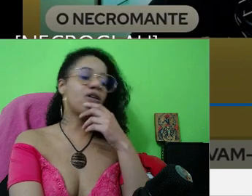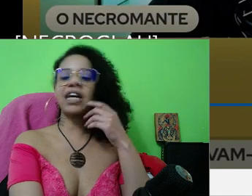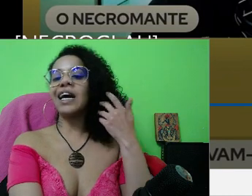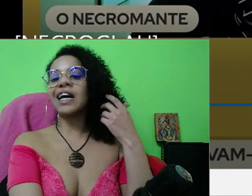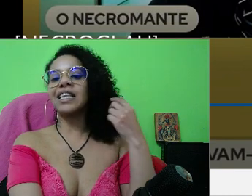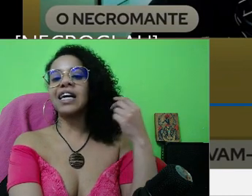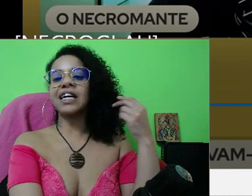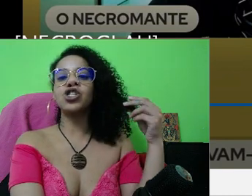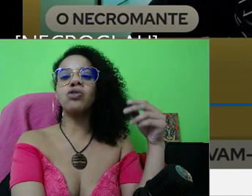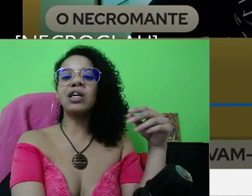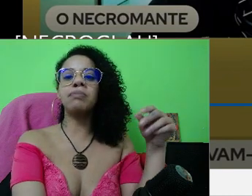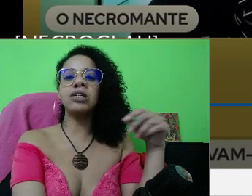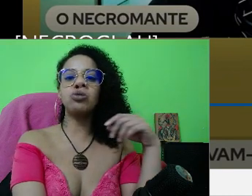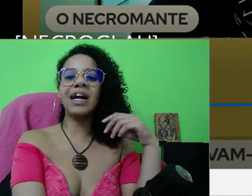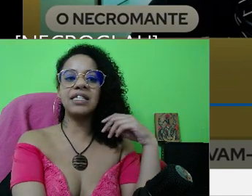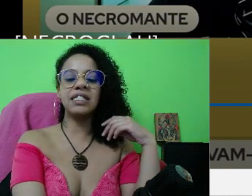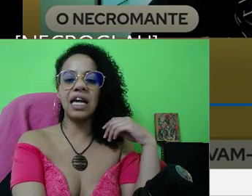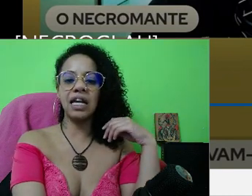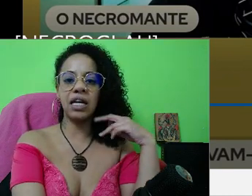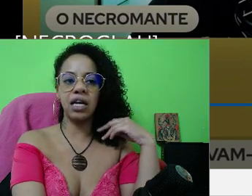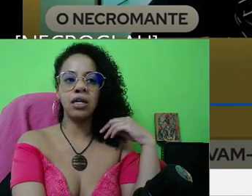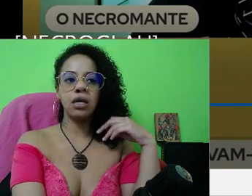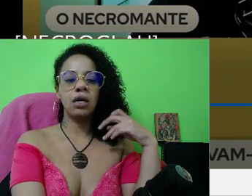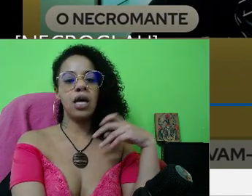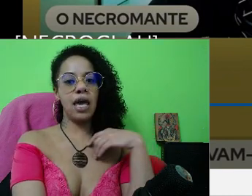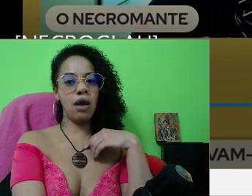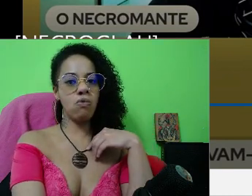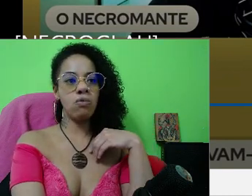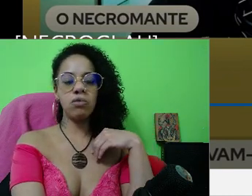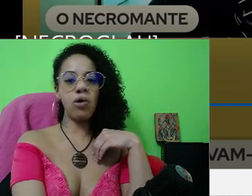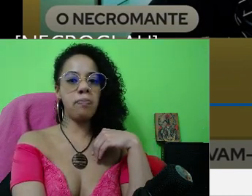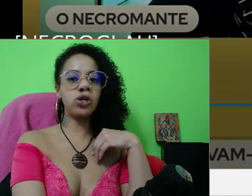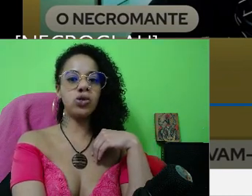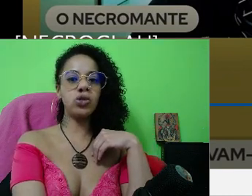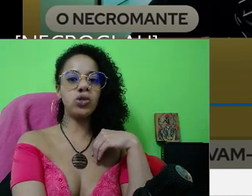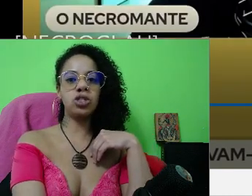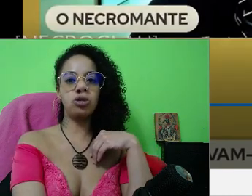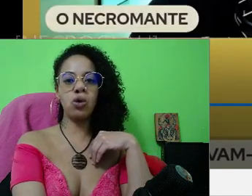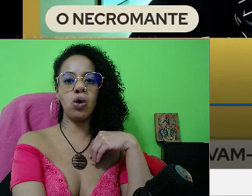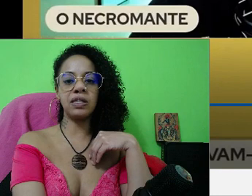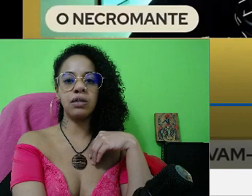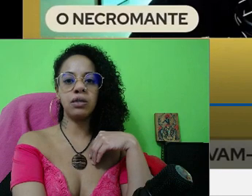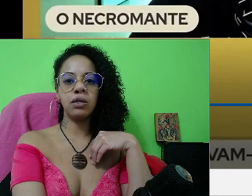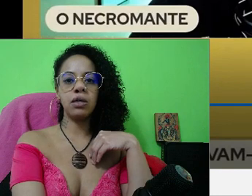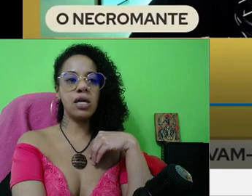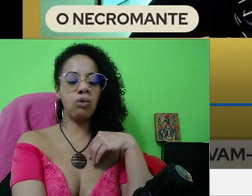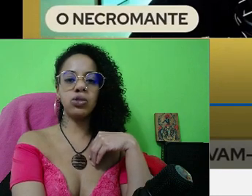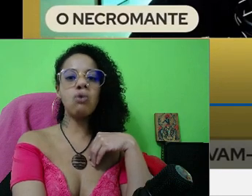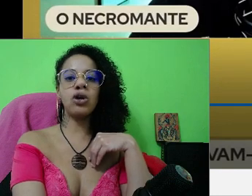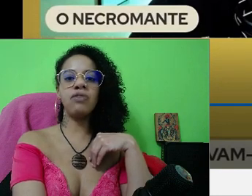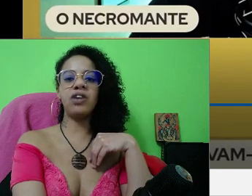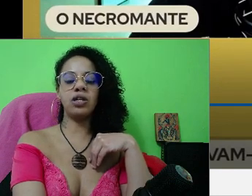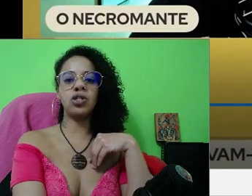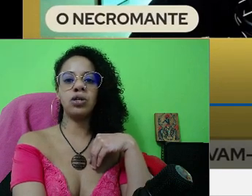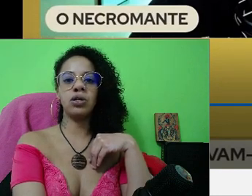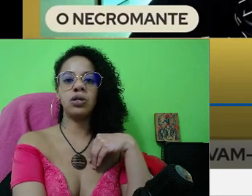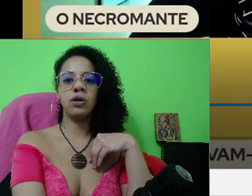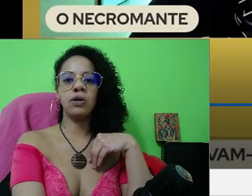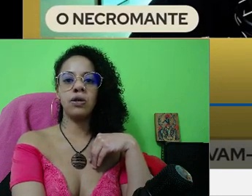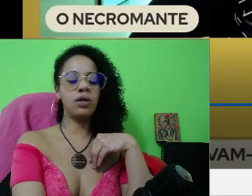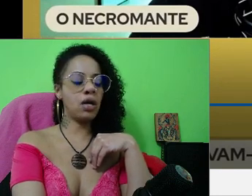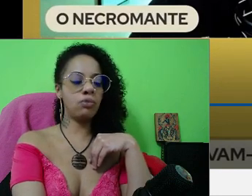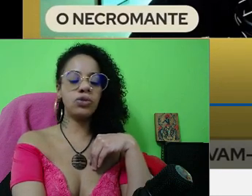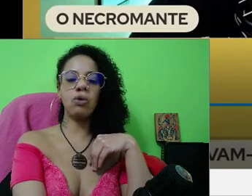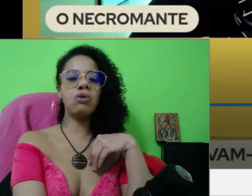como que é cada cachorro que lambe a sua caceta né eu não reproduz esse tipo de coisa não sou conivente